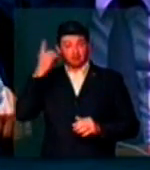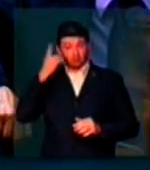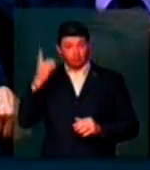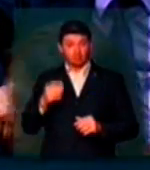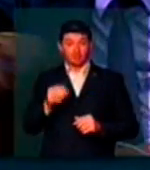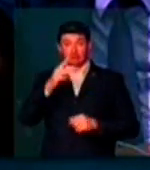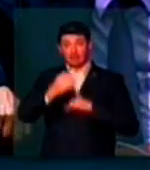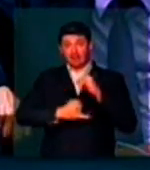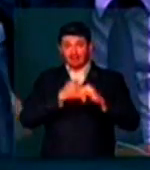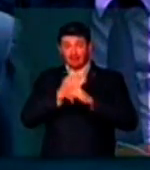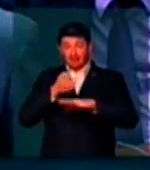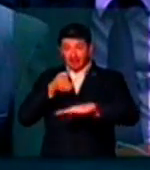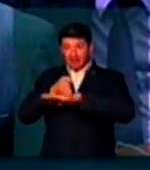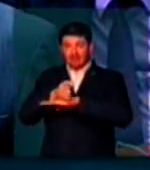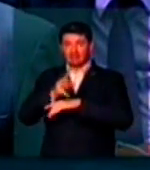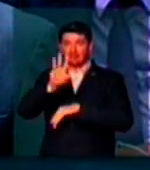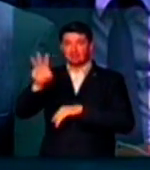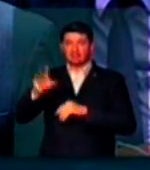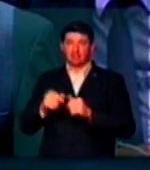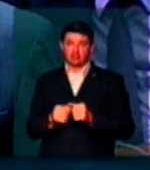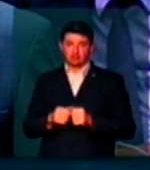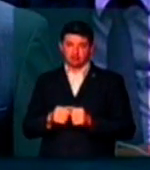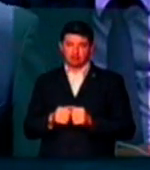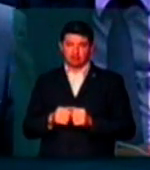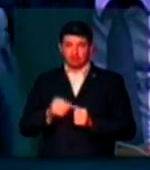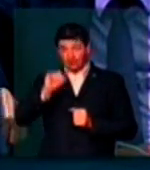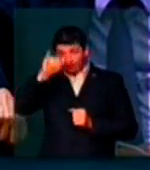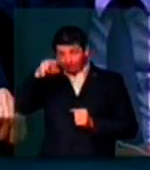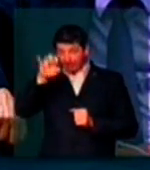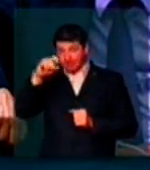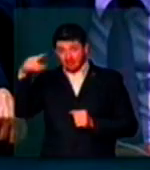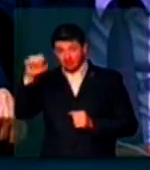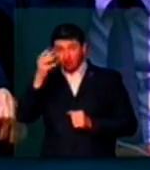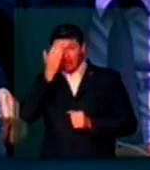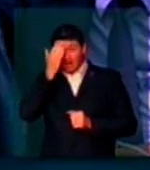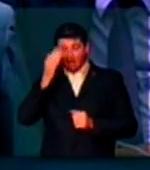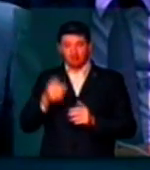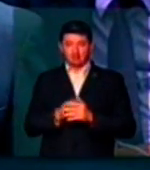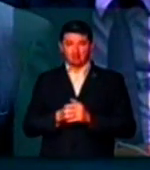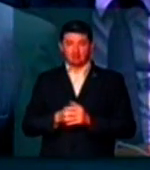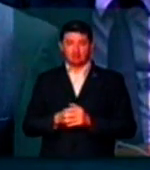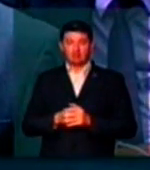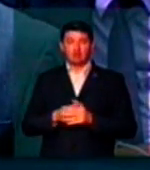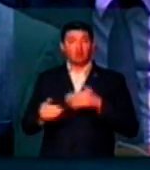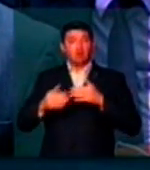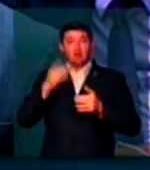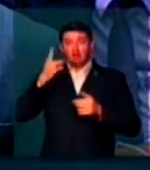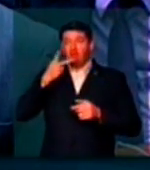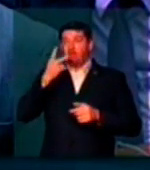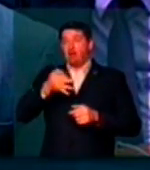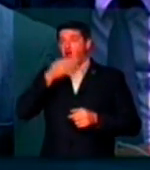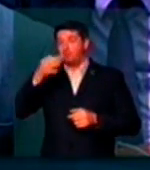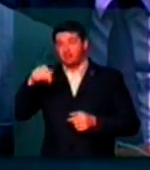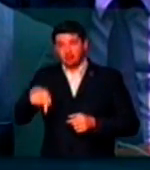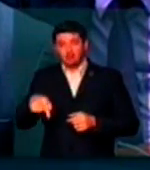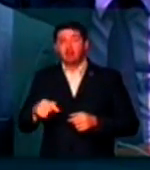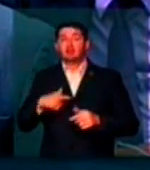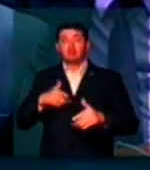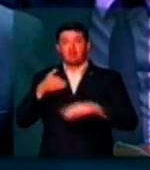seus sites invadidos esta madrugada. Todas as parlamentares que aqui se manifestaram tiveram seus sites